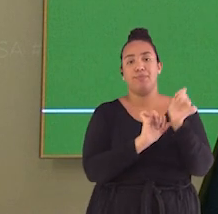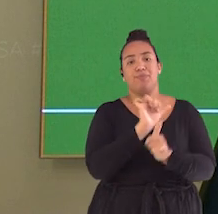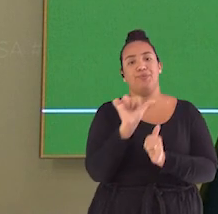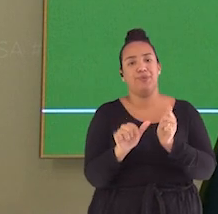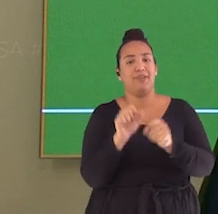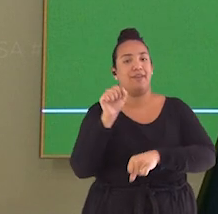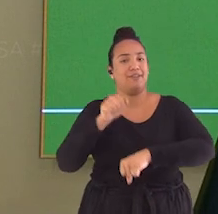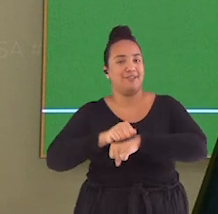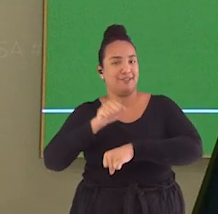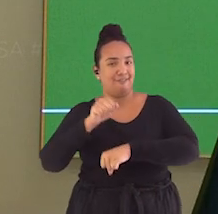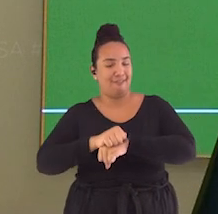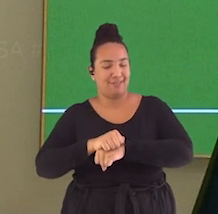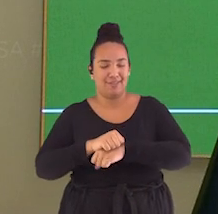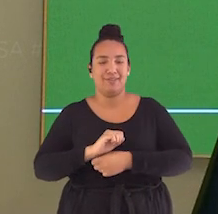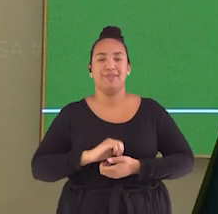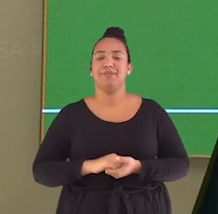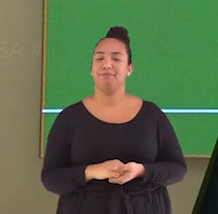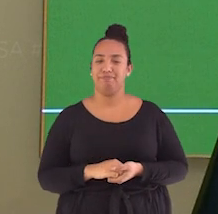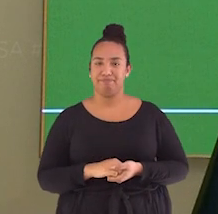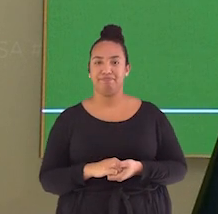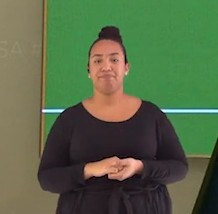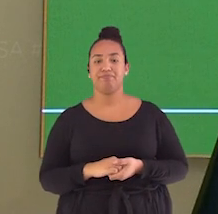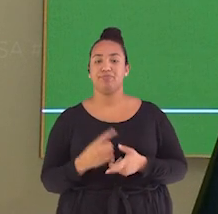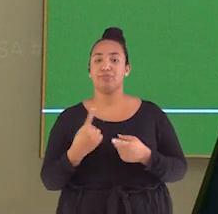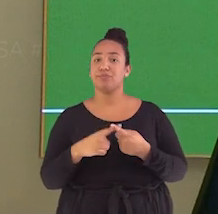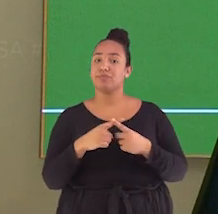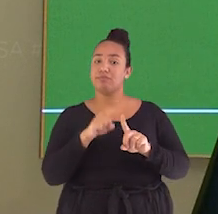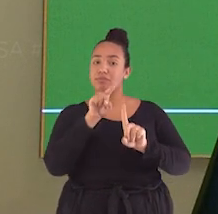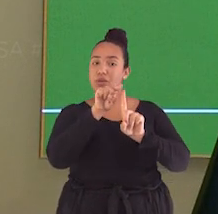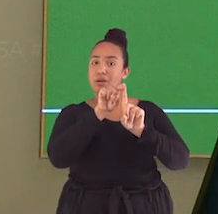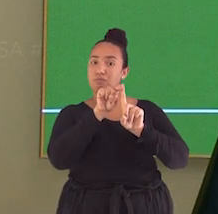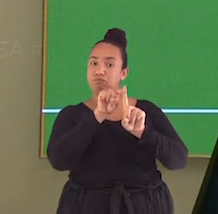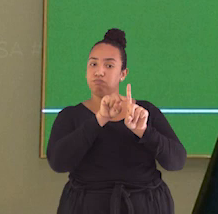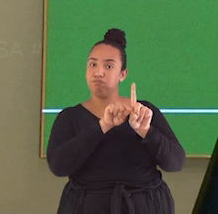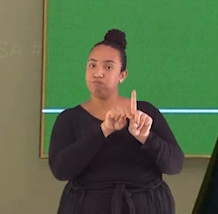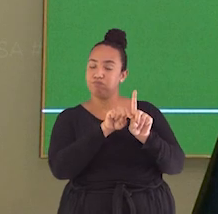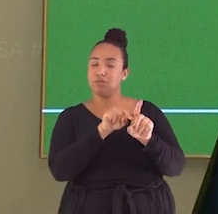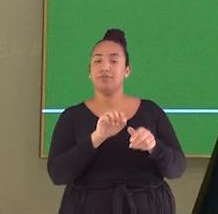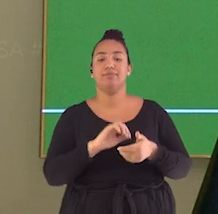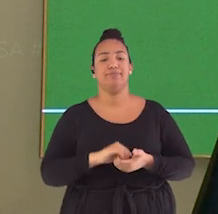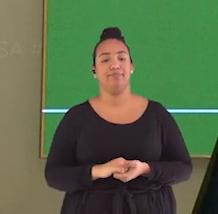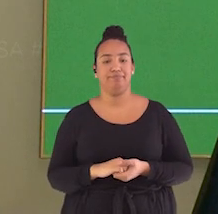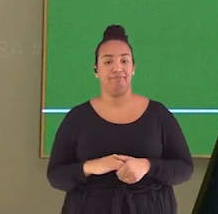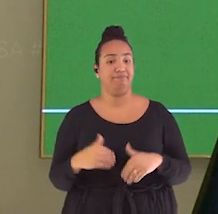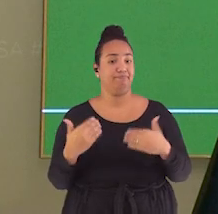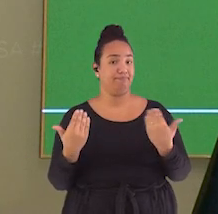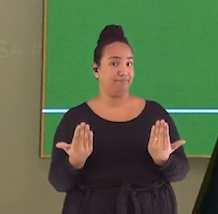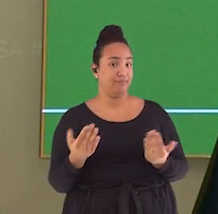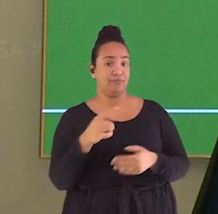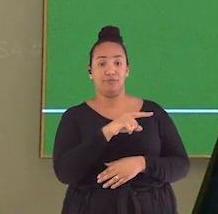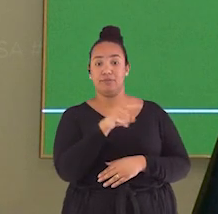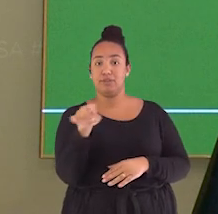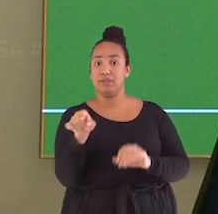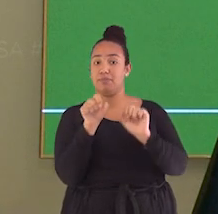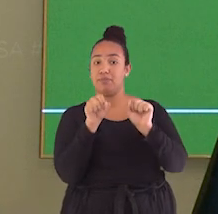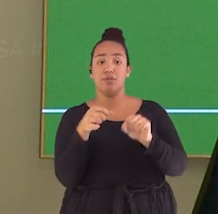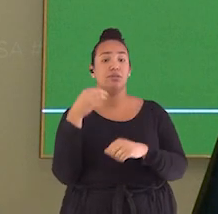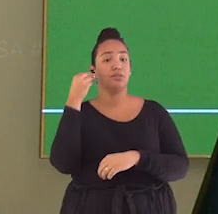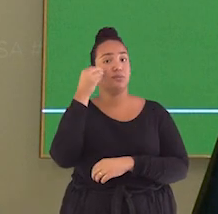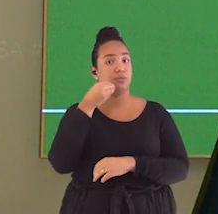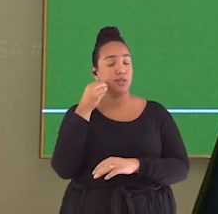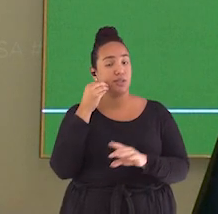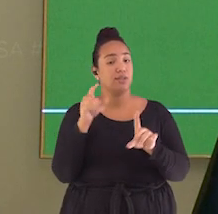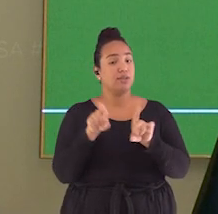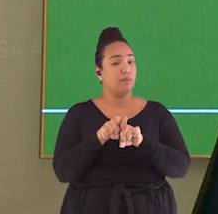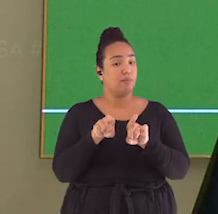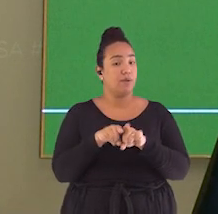vai para o estado sólido, devido à queda de temperatura. E que tal fazer este experimento